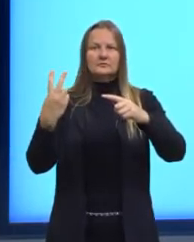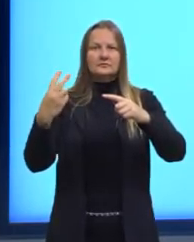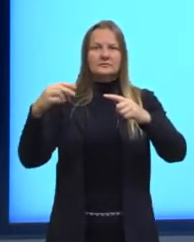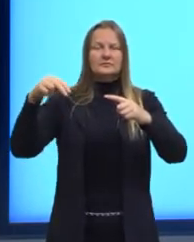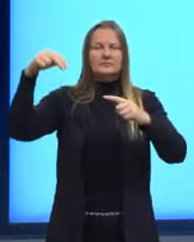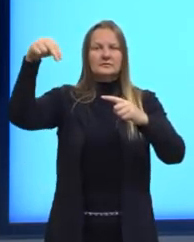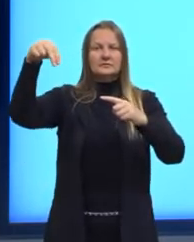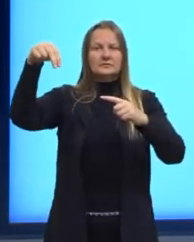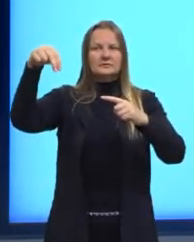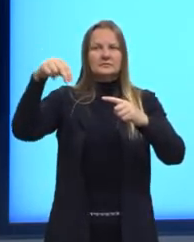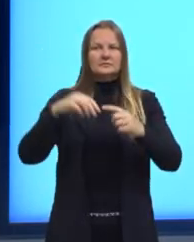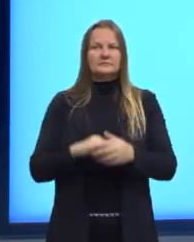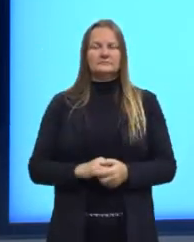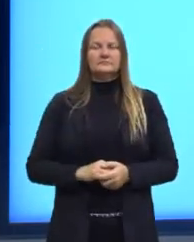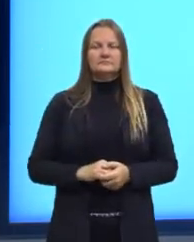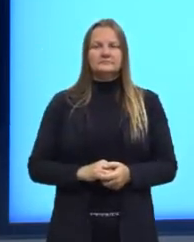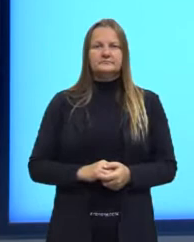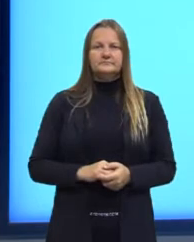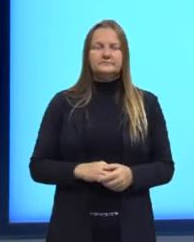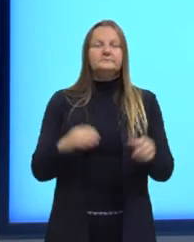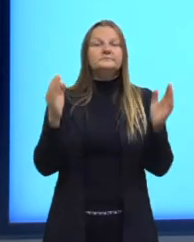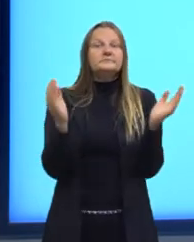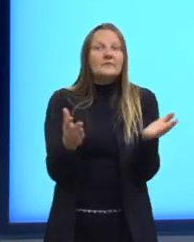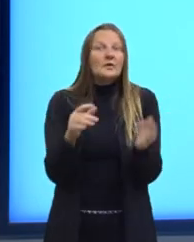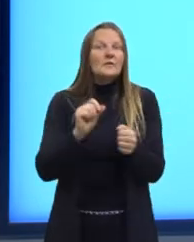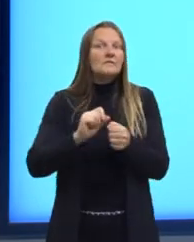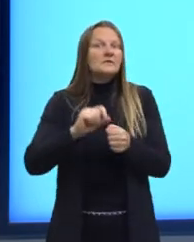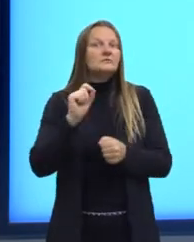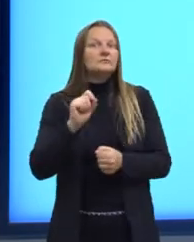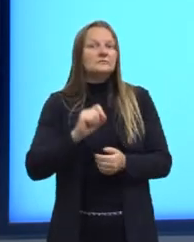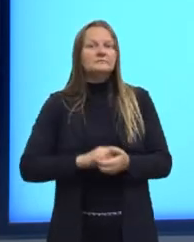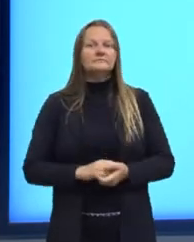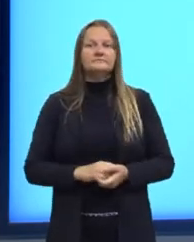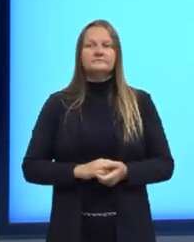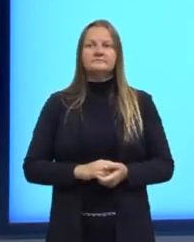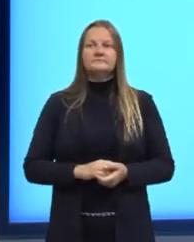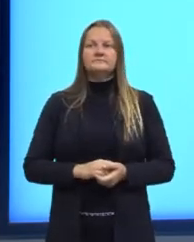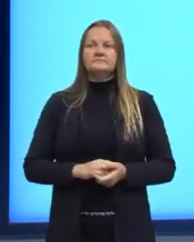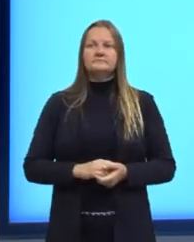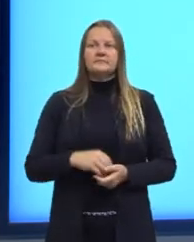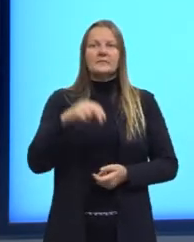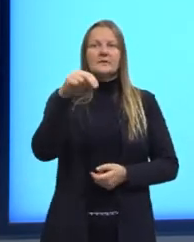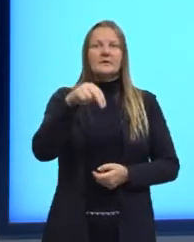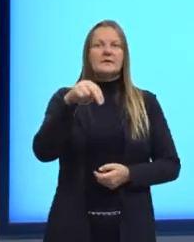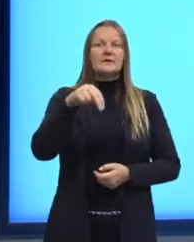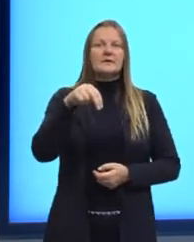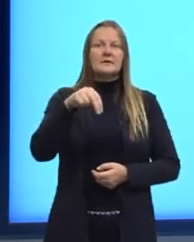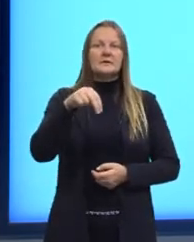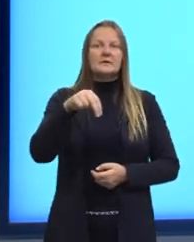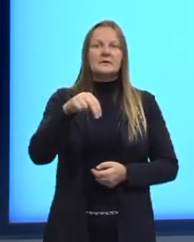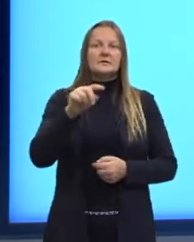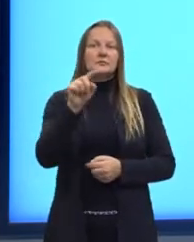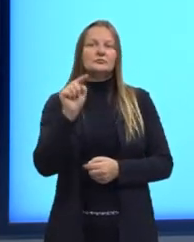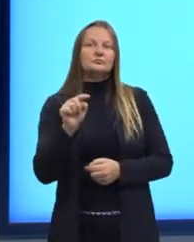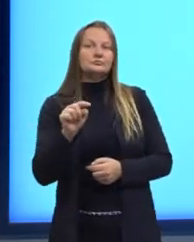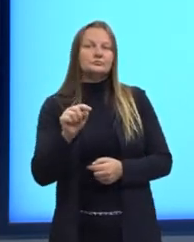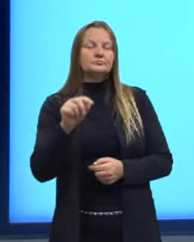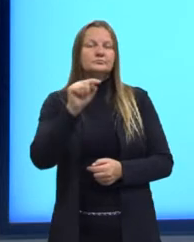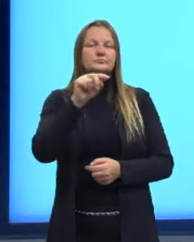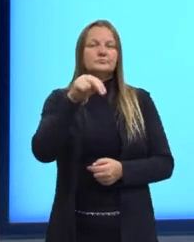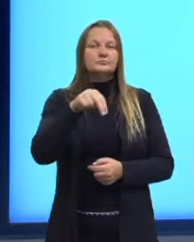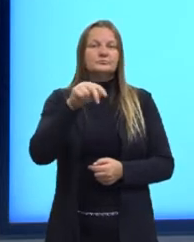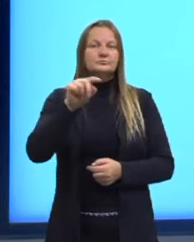elevado a n e agora nós temos ali né o n o valor que a gente busca descobrir